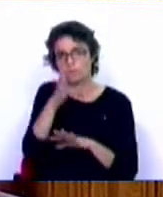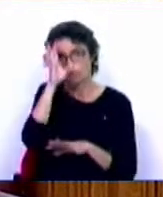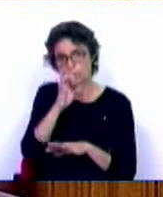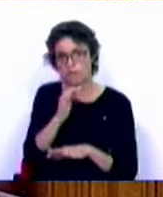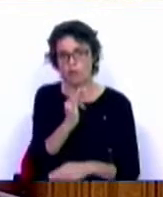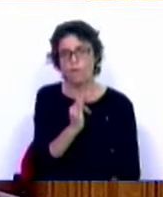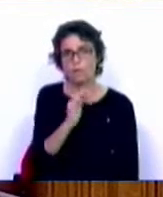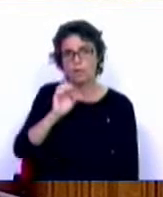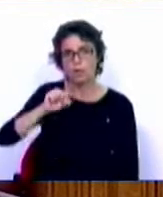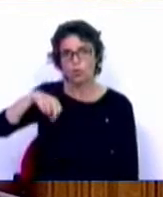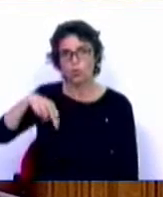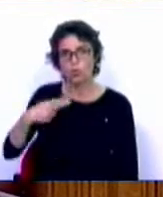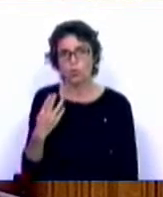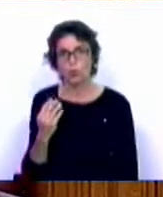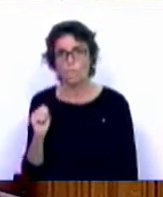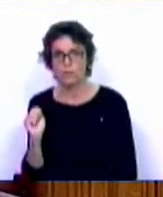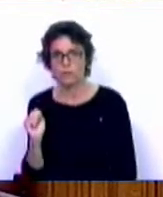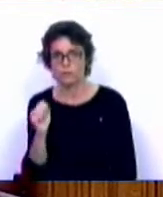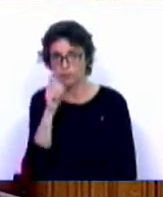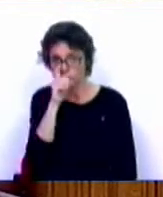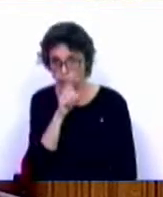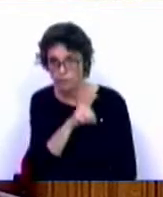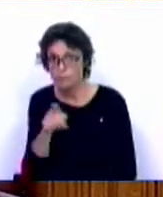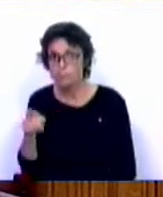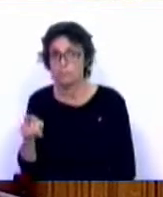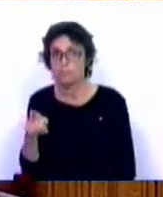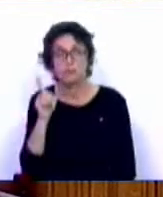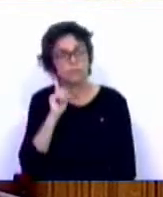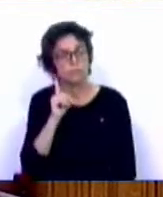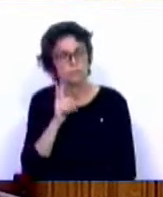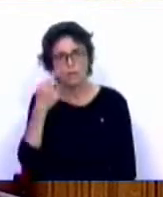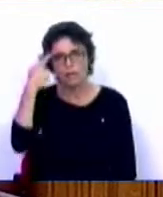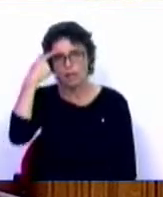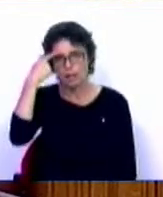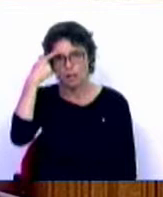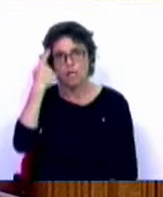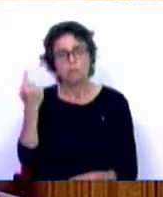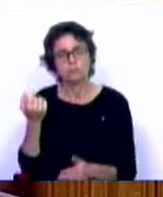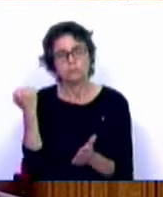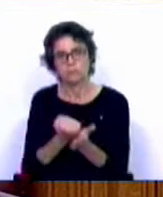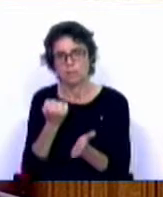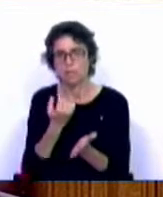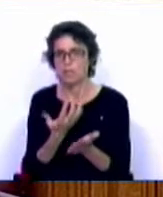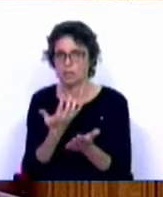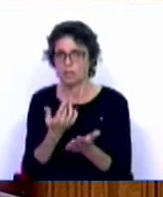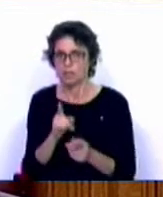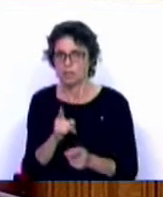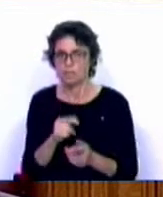Gomes. Isto importa recordar porque quisemos impor uma marca distintiva.